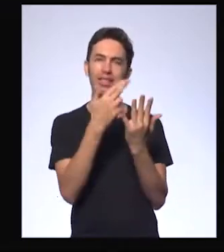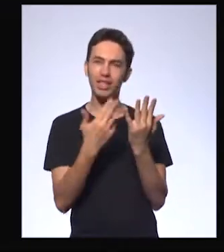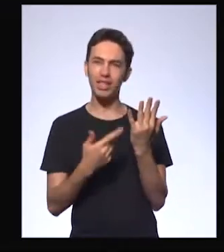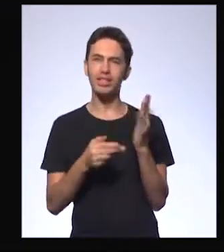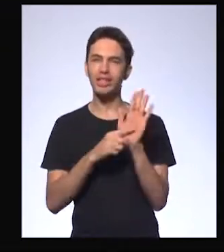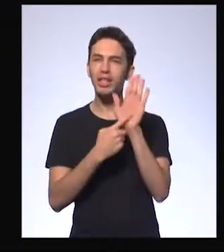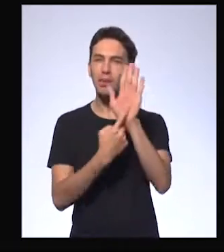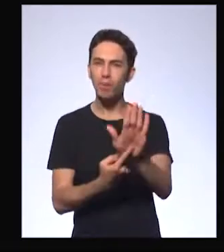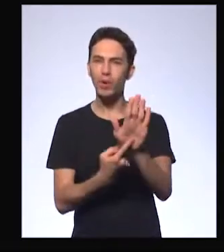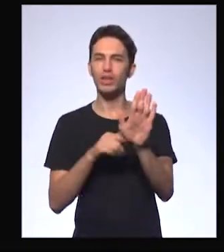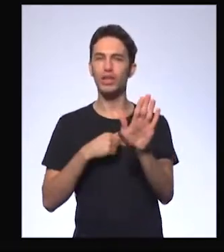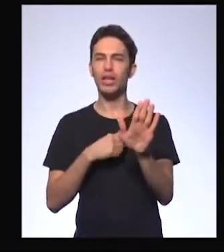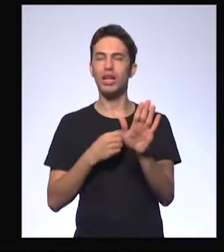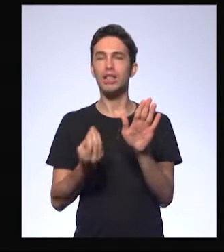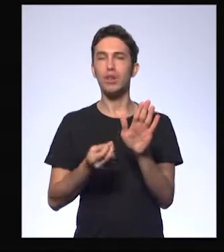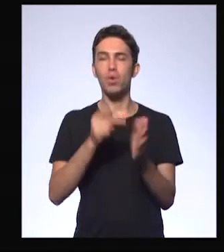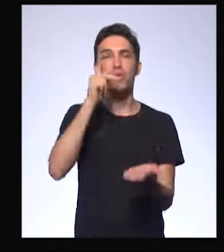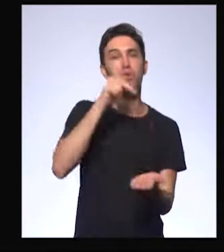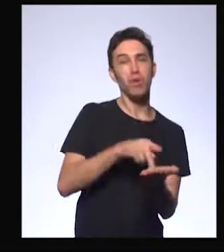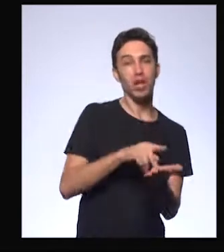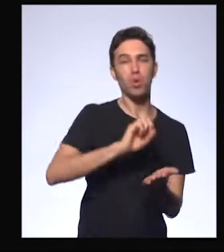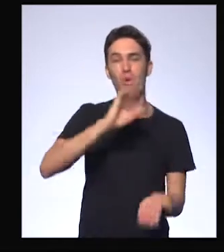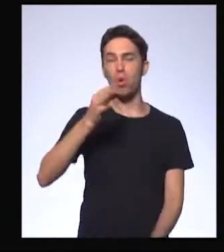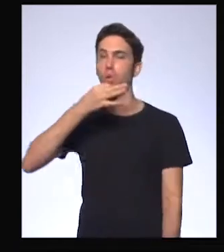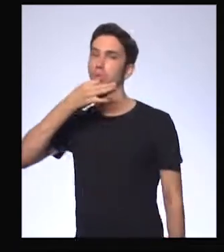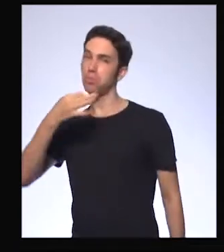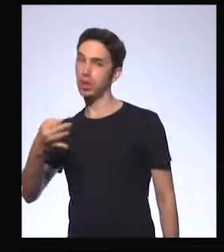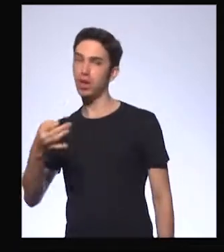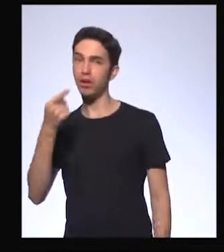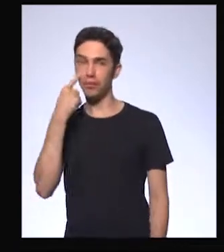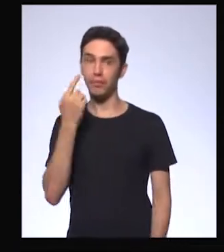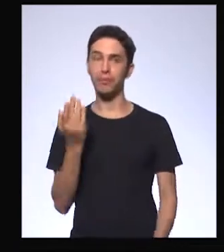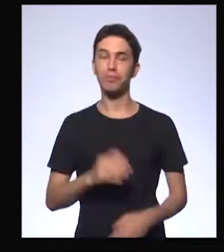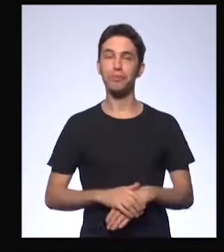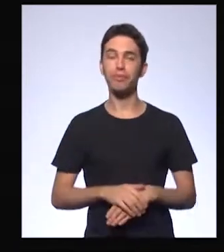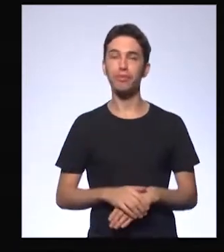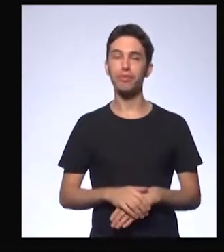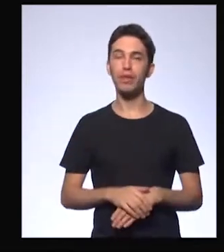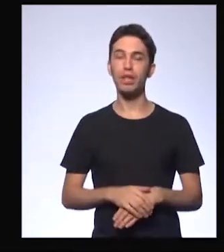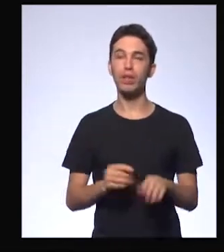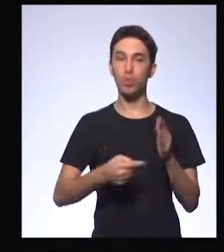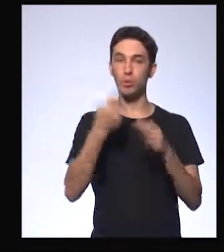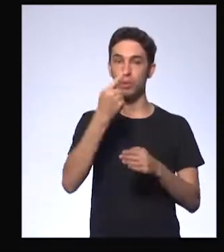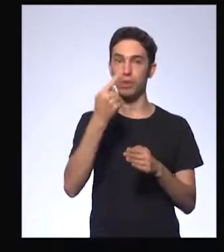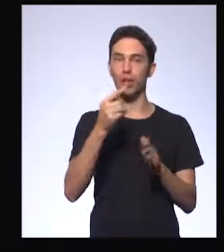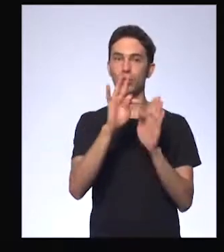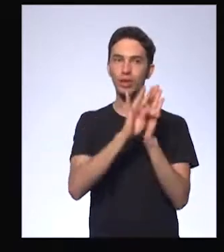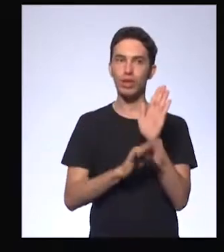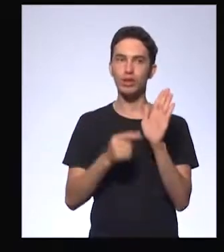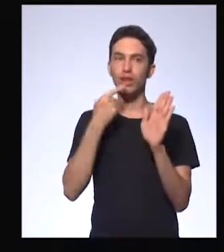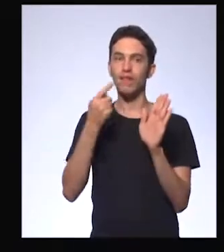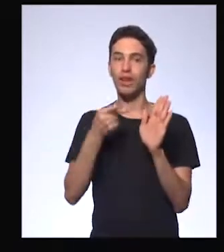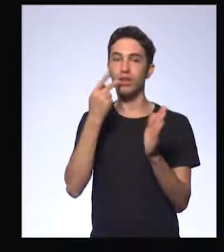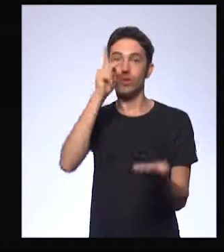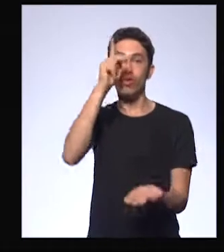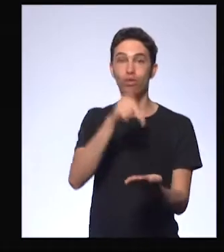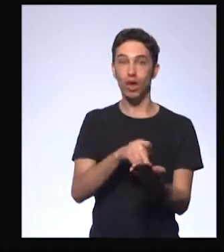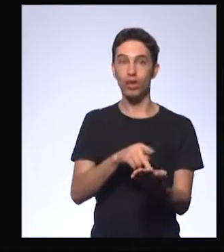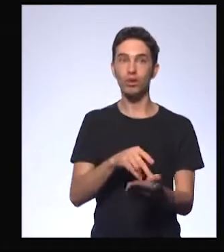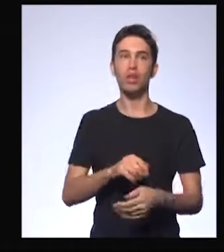que apresentem eles como fatos ou como opiniões. O primeiro texto trata de um fato. Ele fala para a